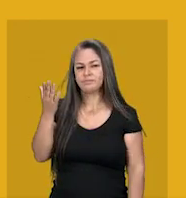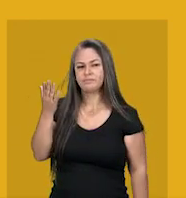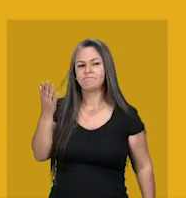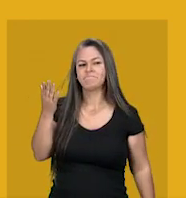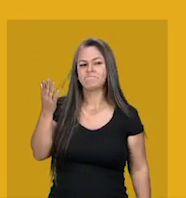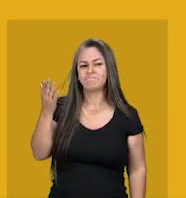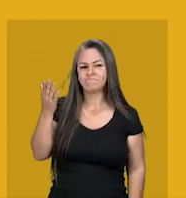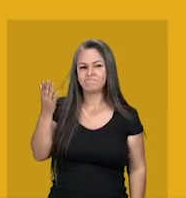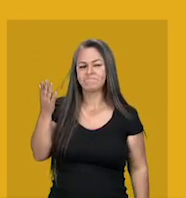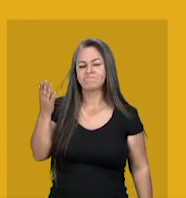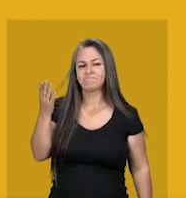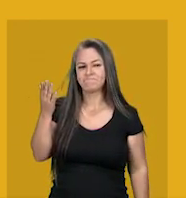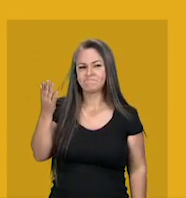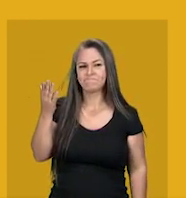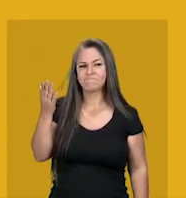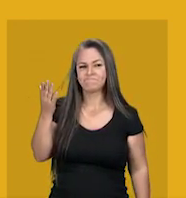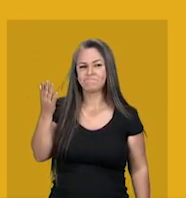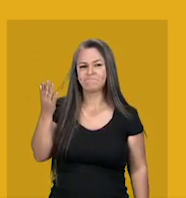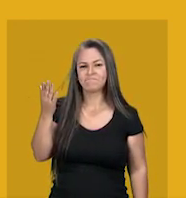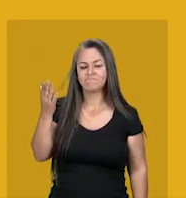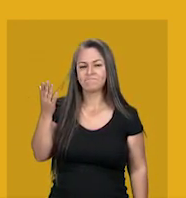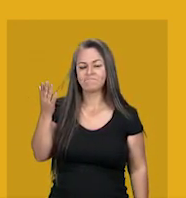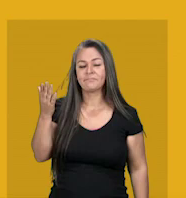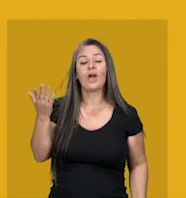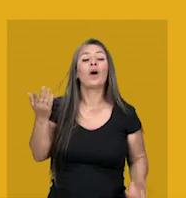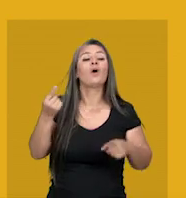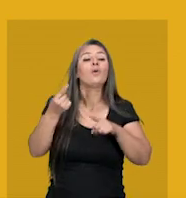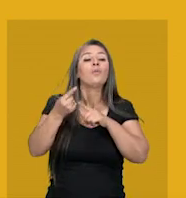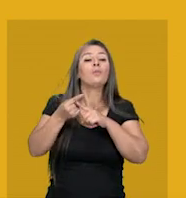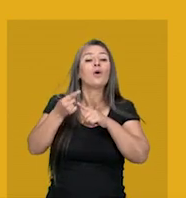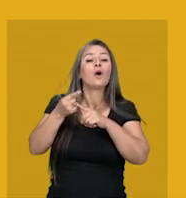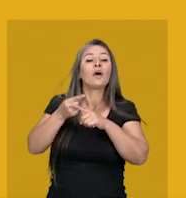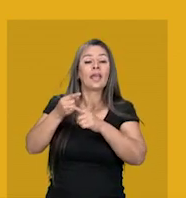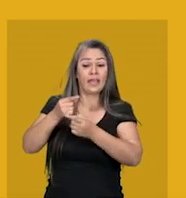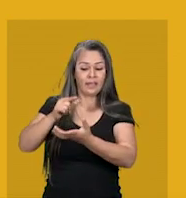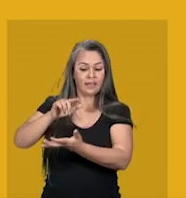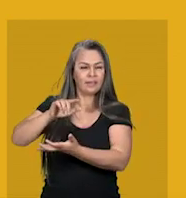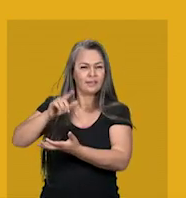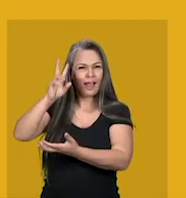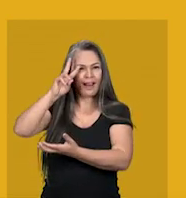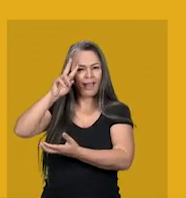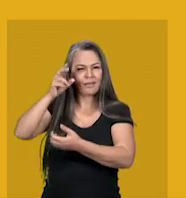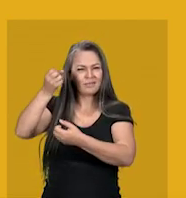muito semelhantes ao nosso. Justamente pela posição geográfica do